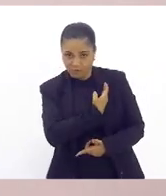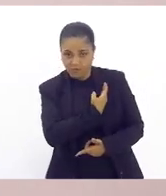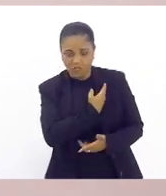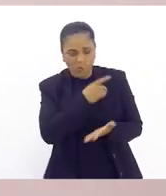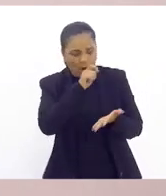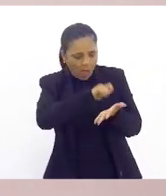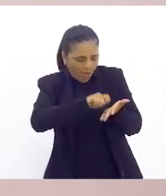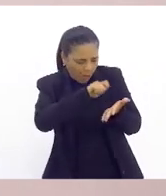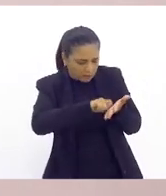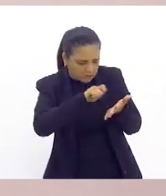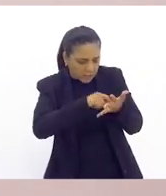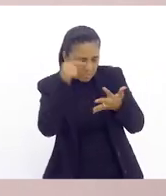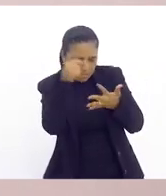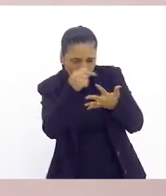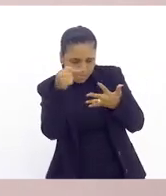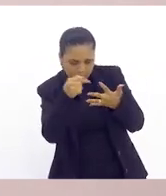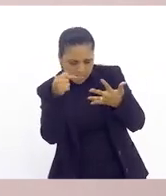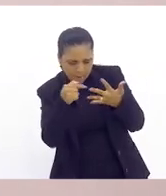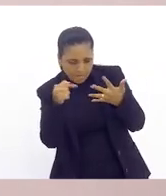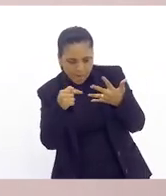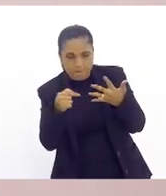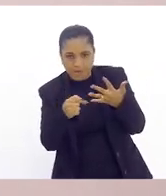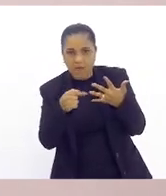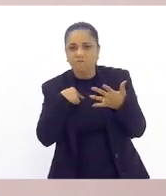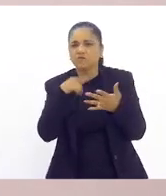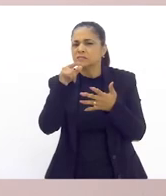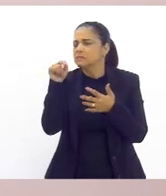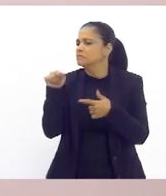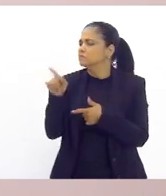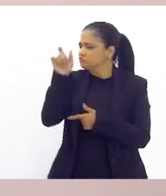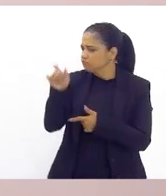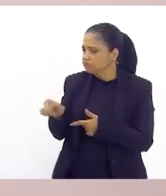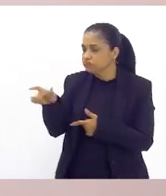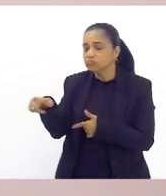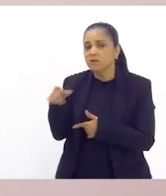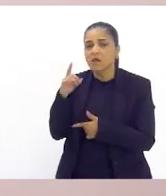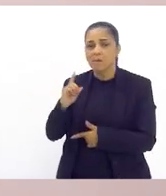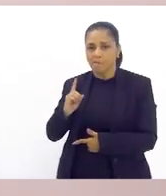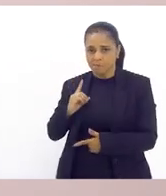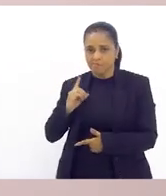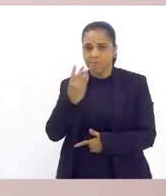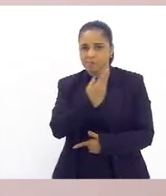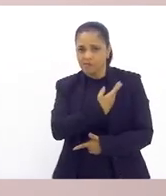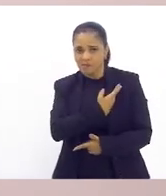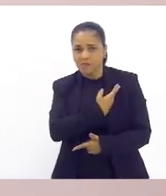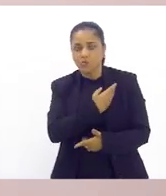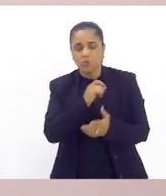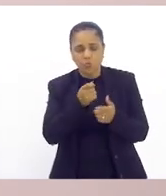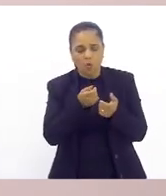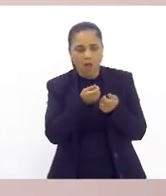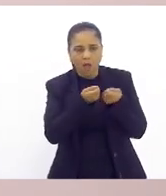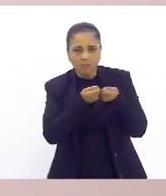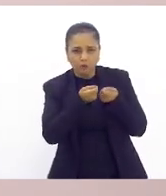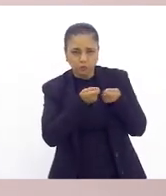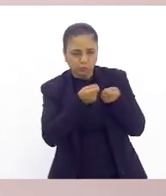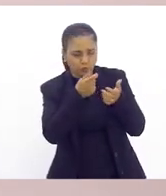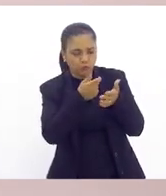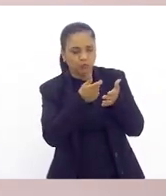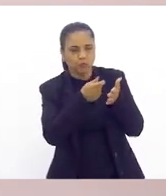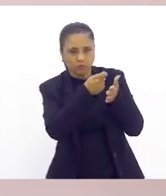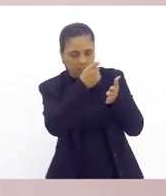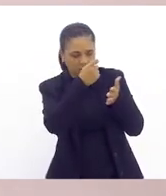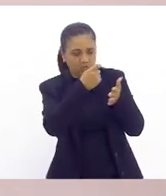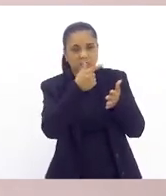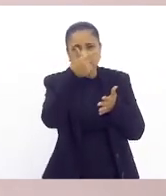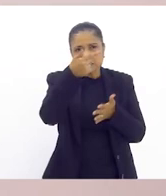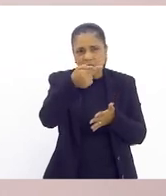Alguns alguns pontos né a senhora mencionou a questão do reajuste tarifário das empresas em torno de 7%, que tá no